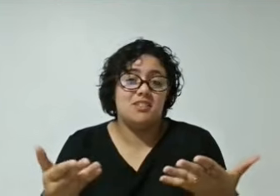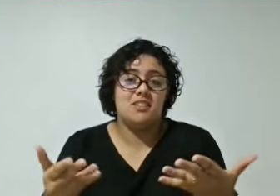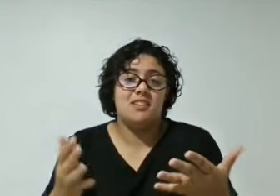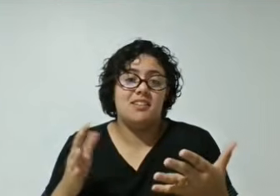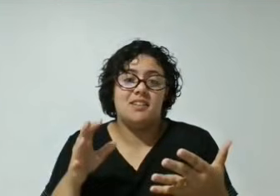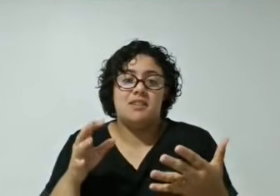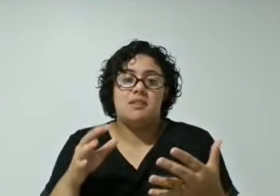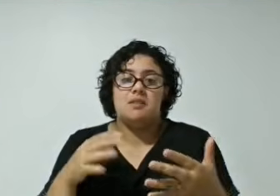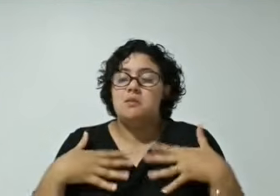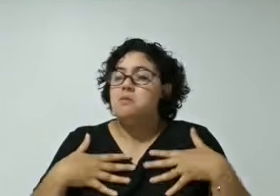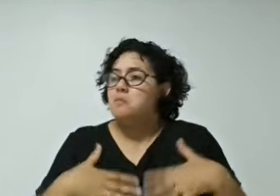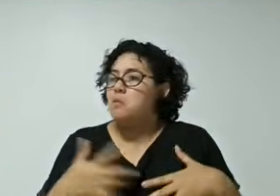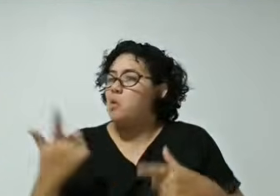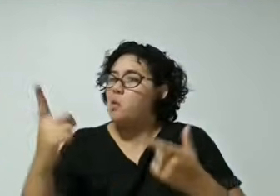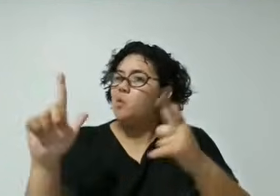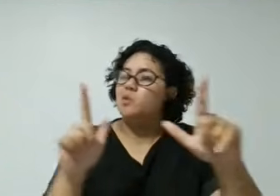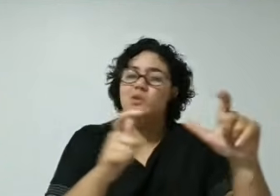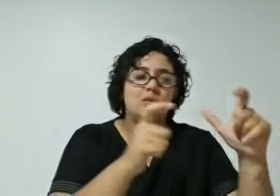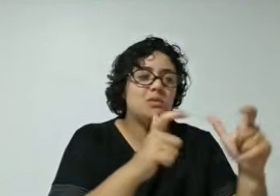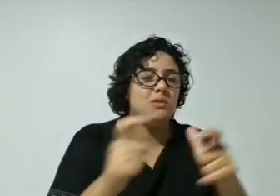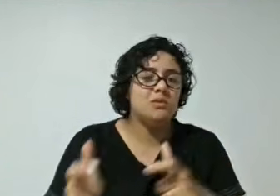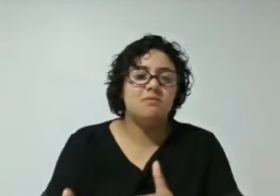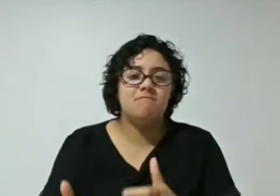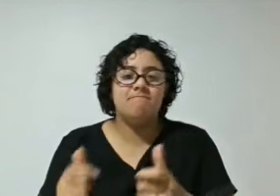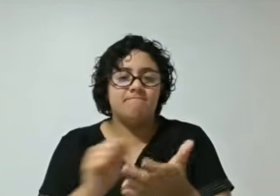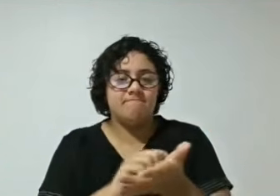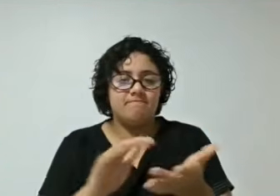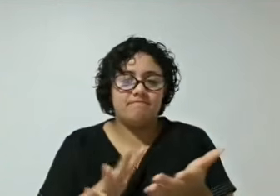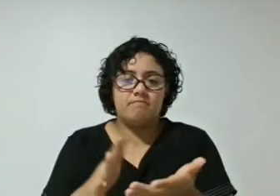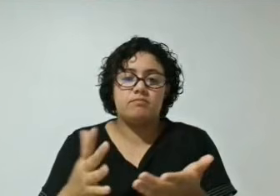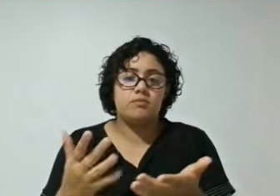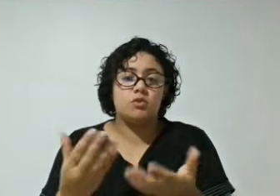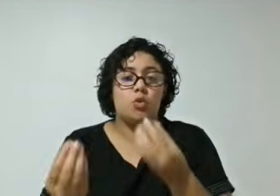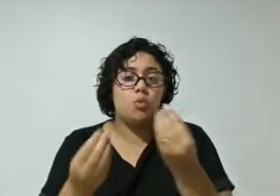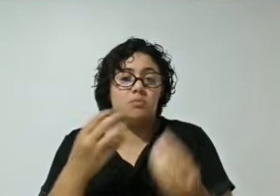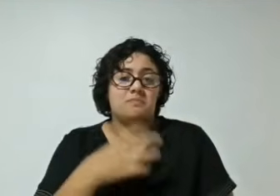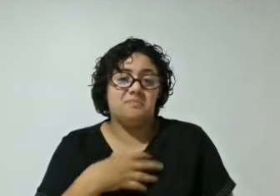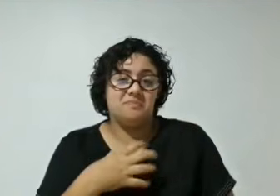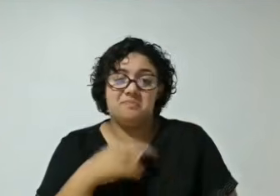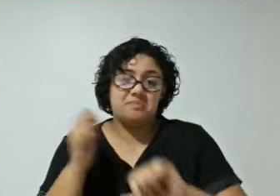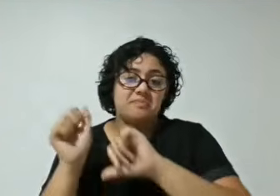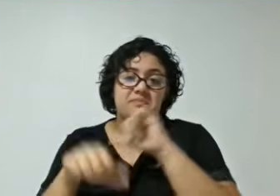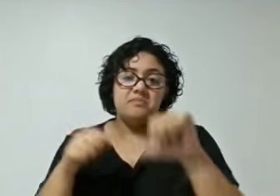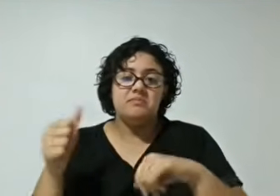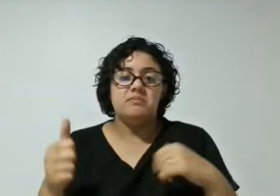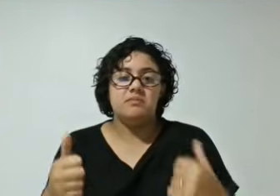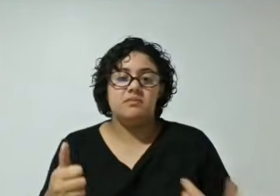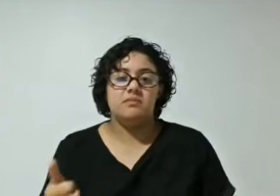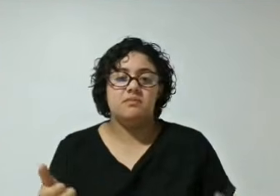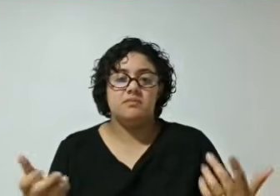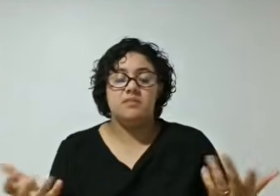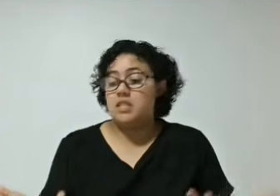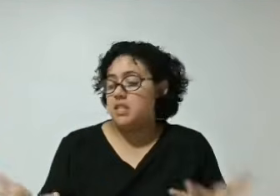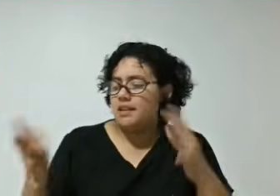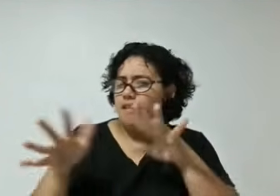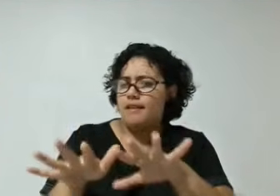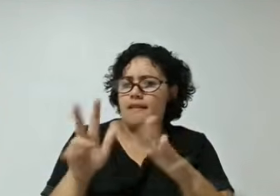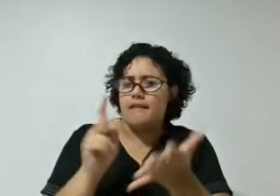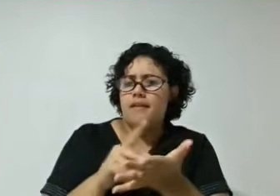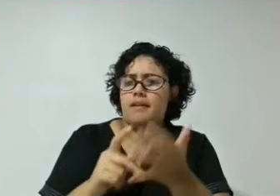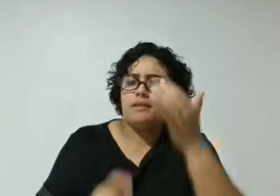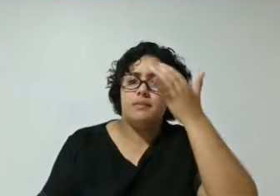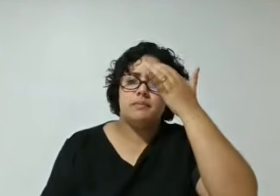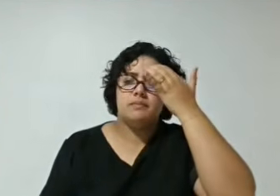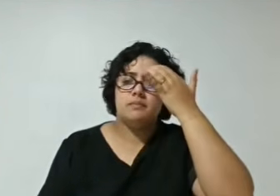das atividades que são ofertadas e estão sempre sendo integrados mesmo, né?